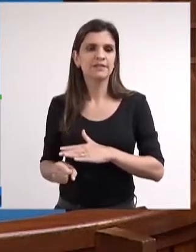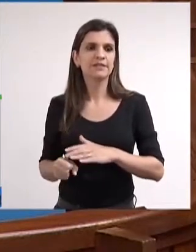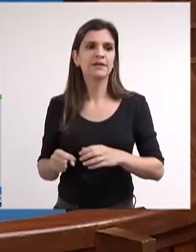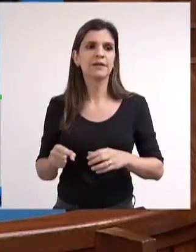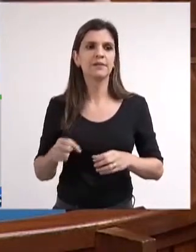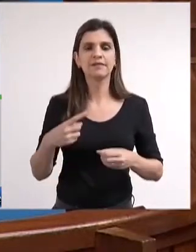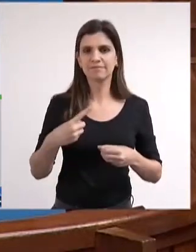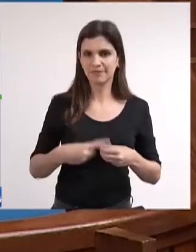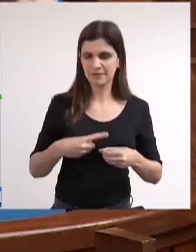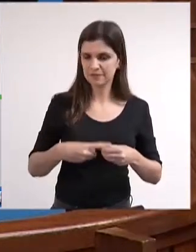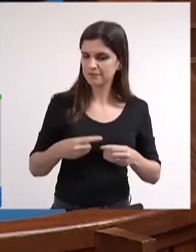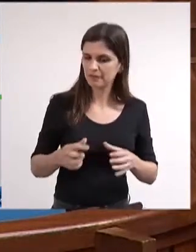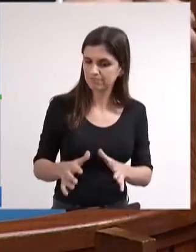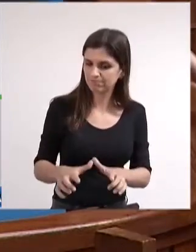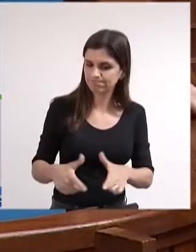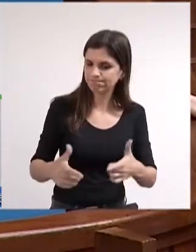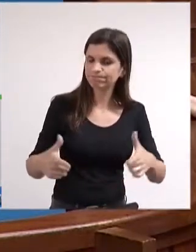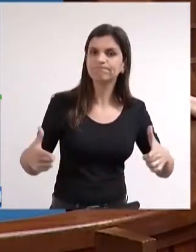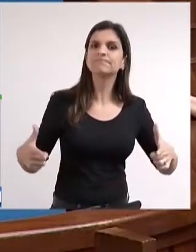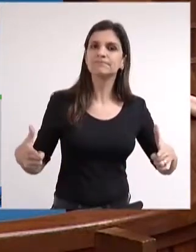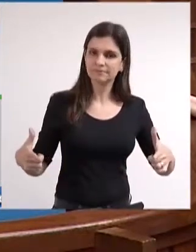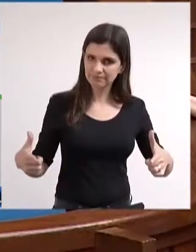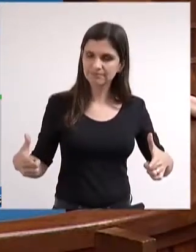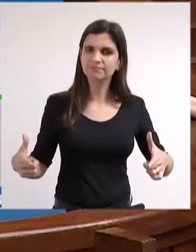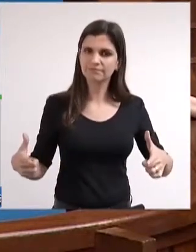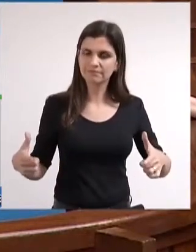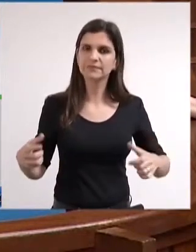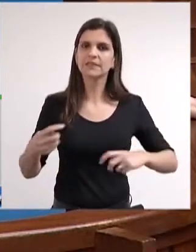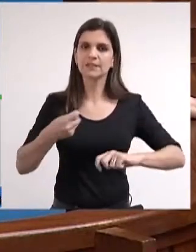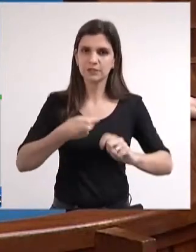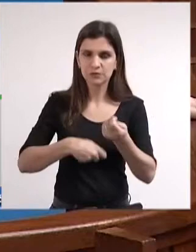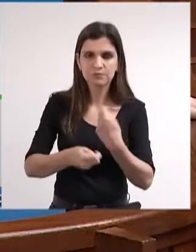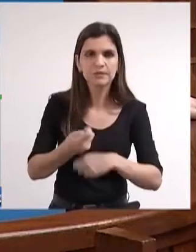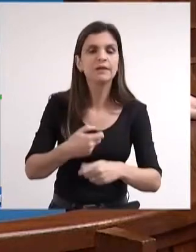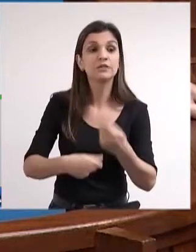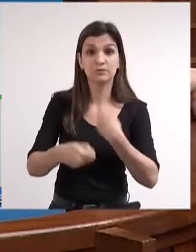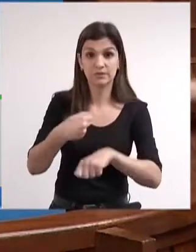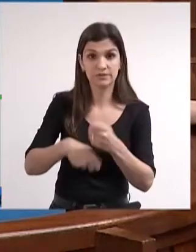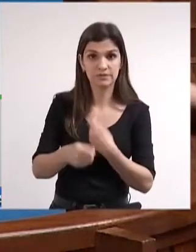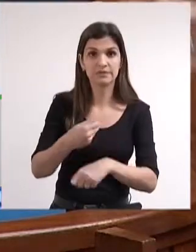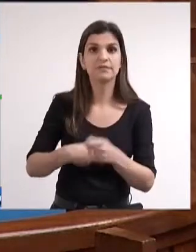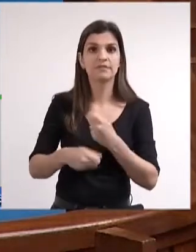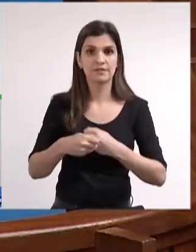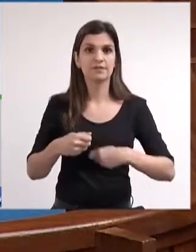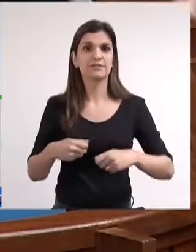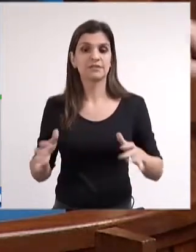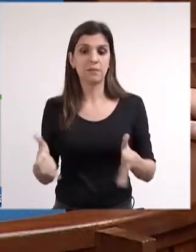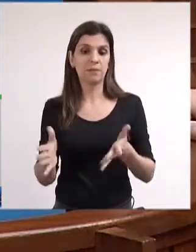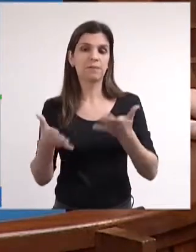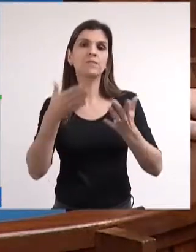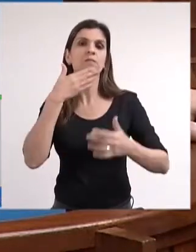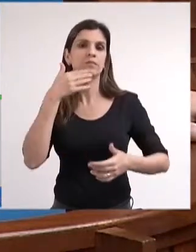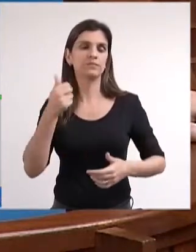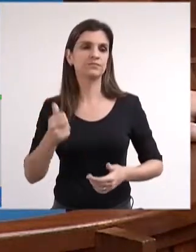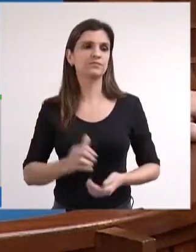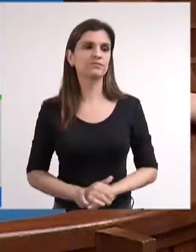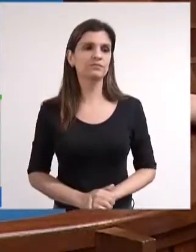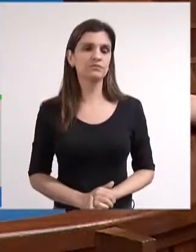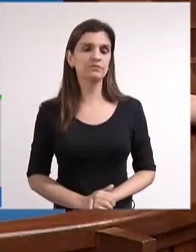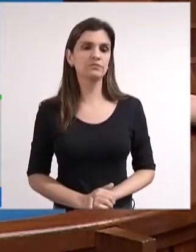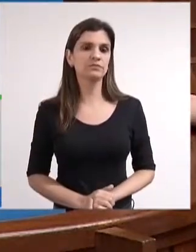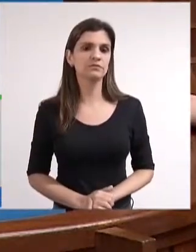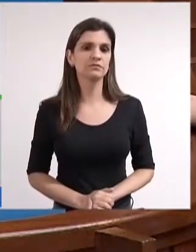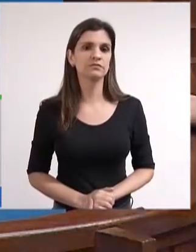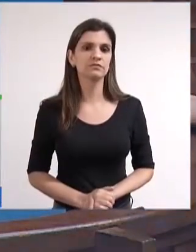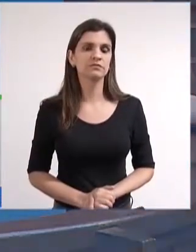passos largos para ter uma grande expectativa de uma administração profícua a ser finalizado. Eu quero ceder a parte a Vossa Excelência.